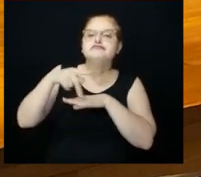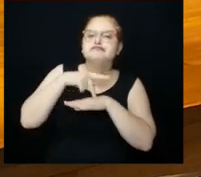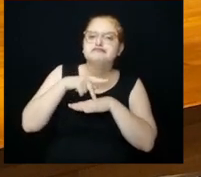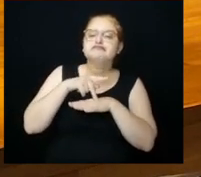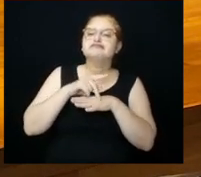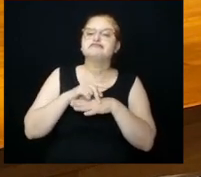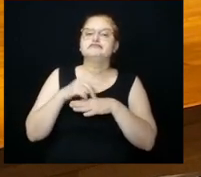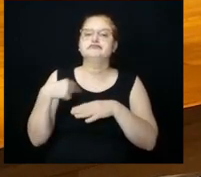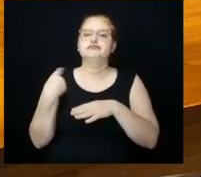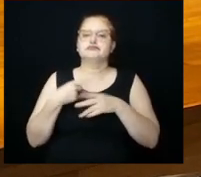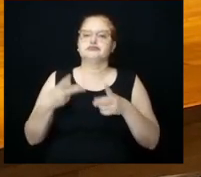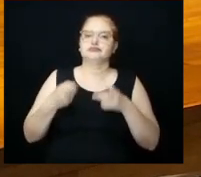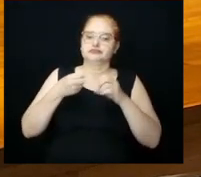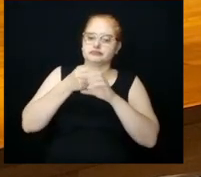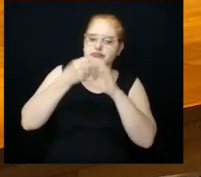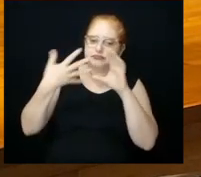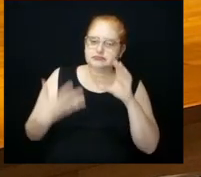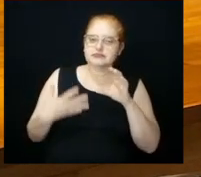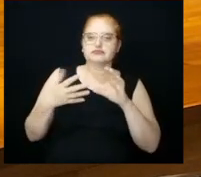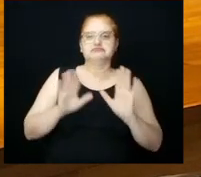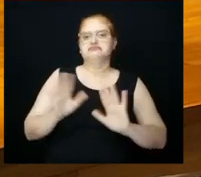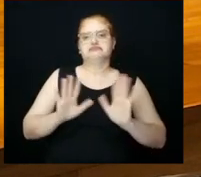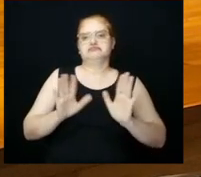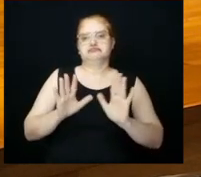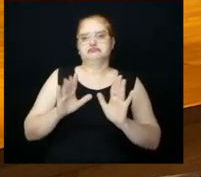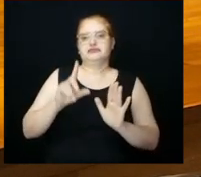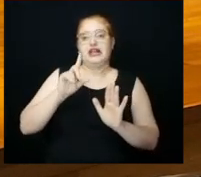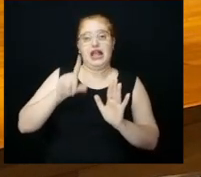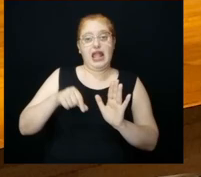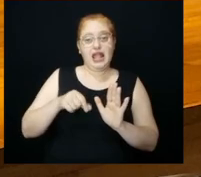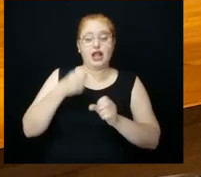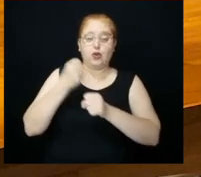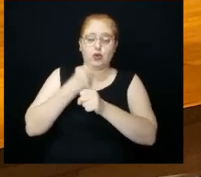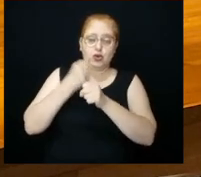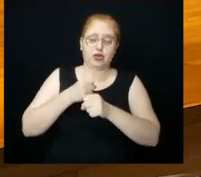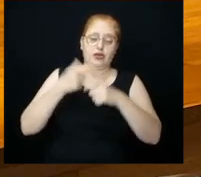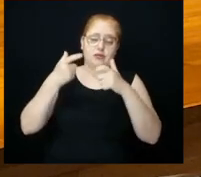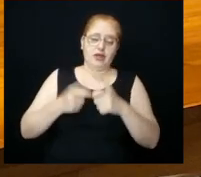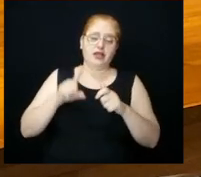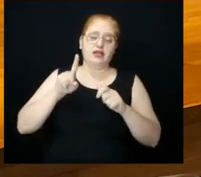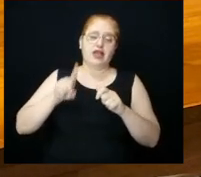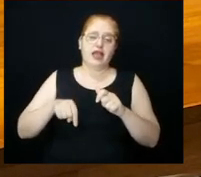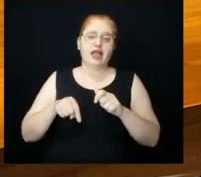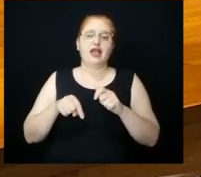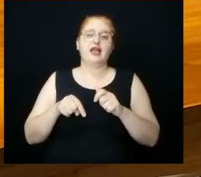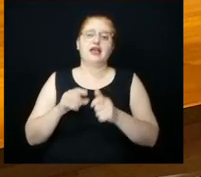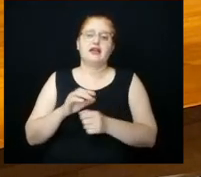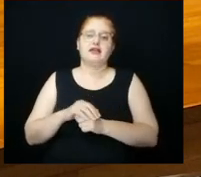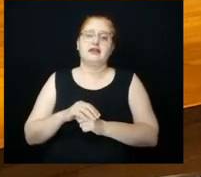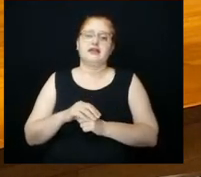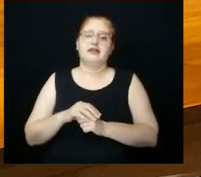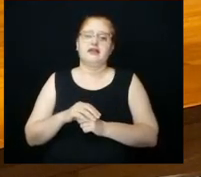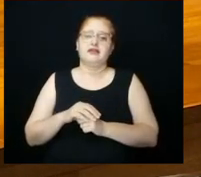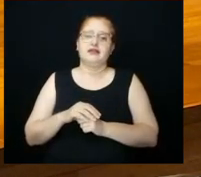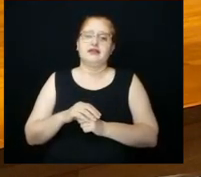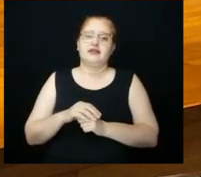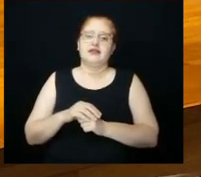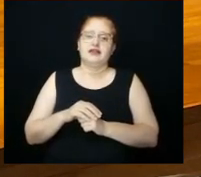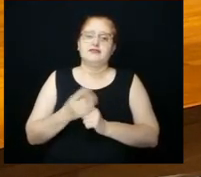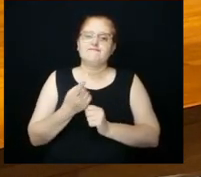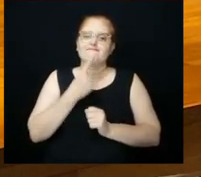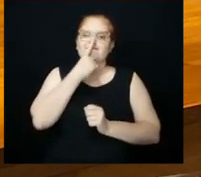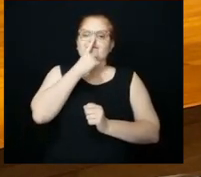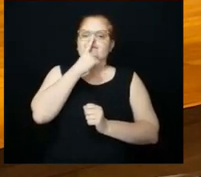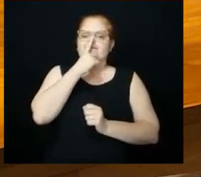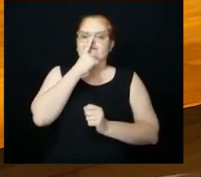país, né? Da gente ver as características e tal, não. É uma, a construção espacial que ele faz é um espaço bastante, até íntimo,